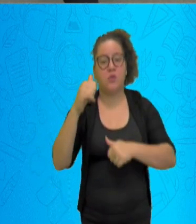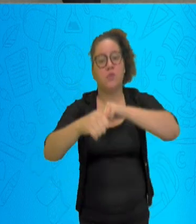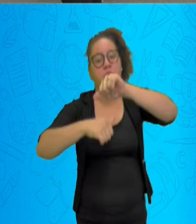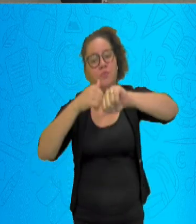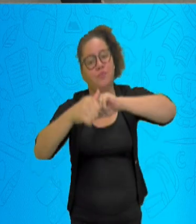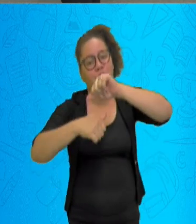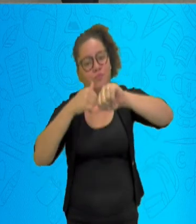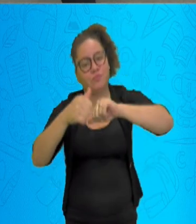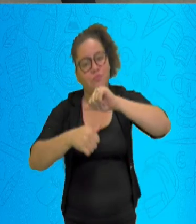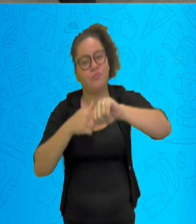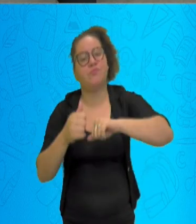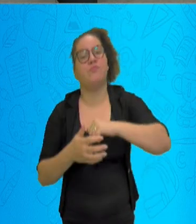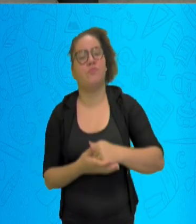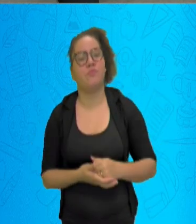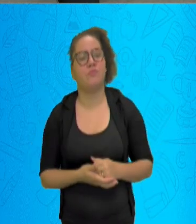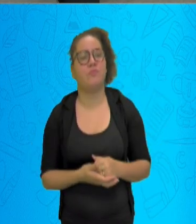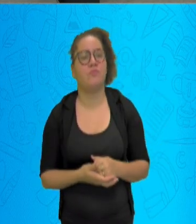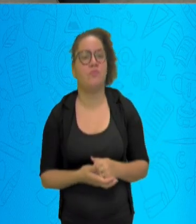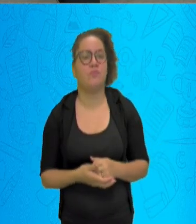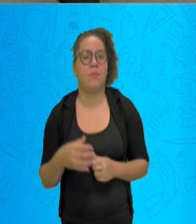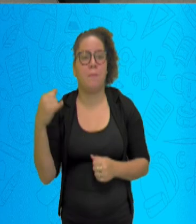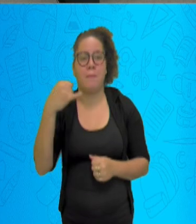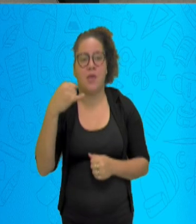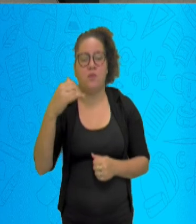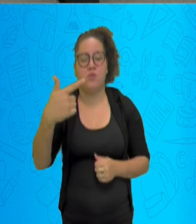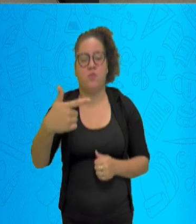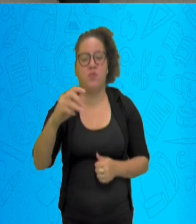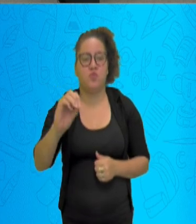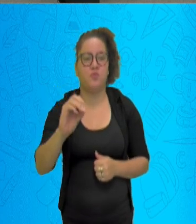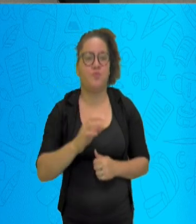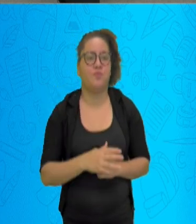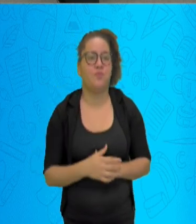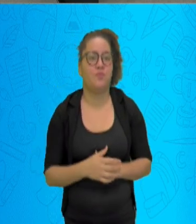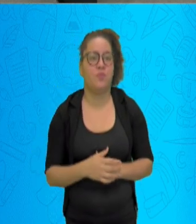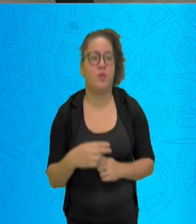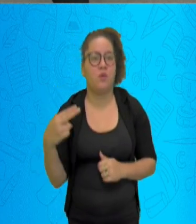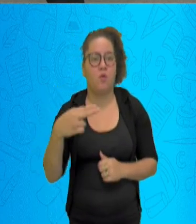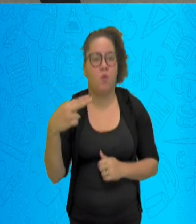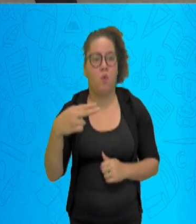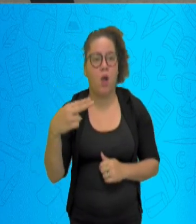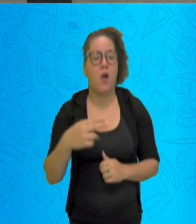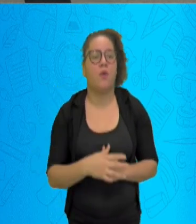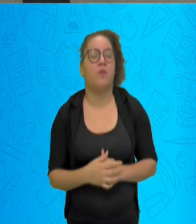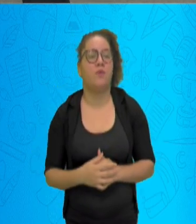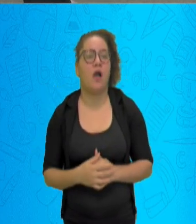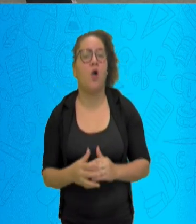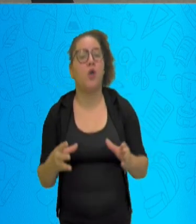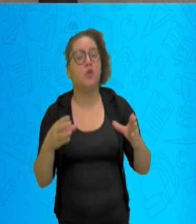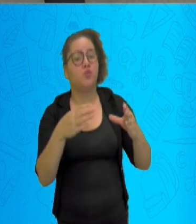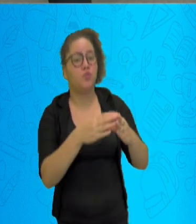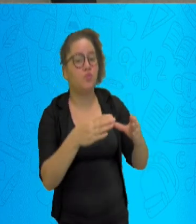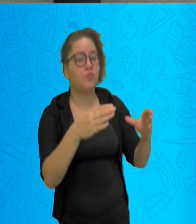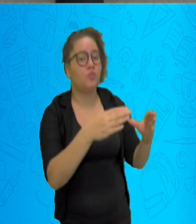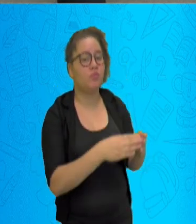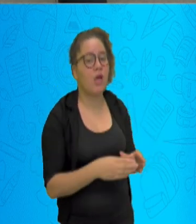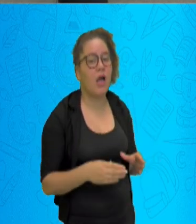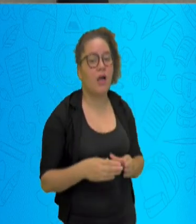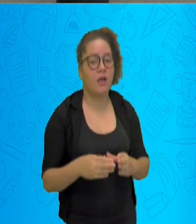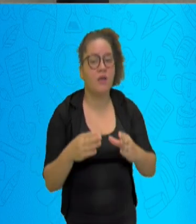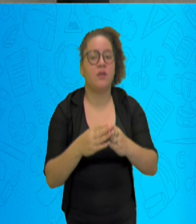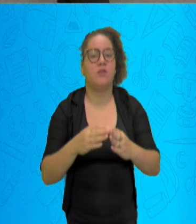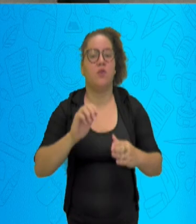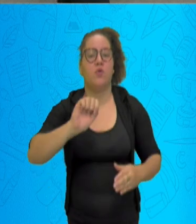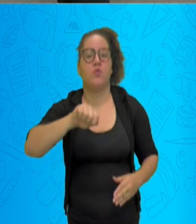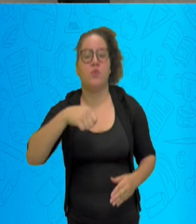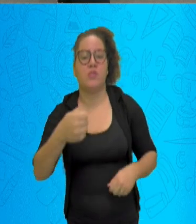modifica o sinal. Então, vai ficar menos 20, que é igual. Agora, eu vou juntar os números com os sinais